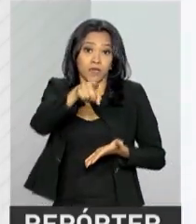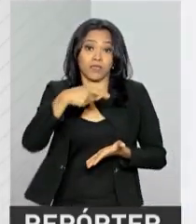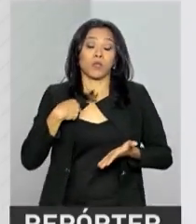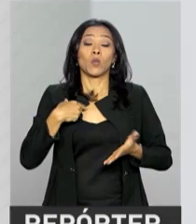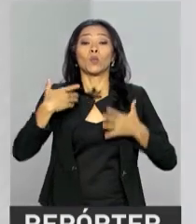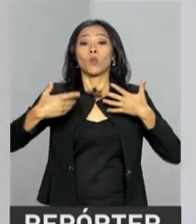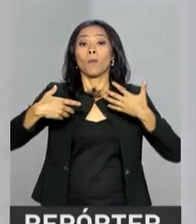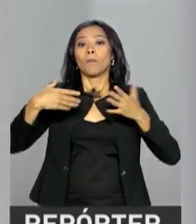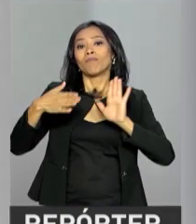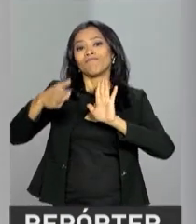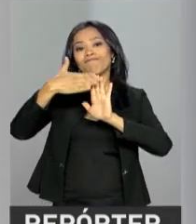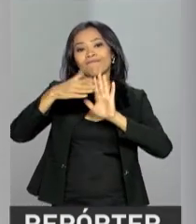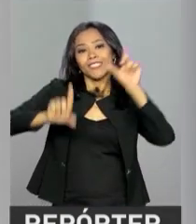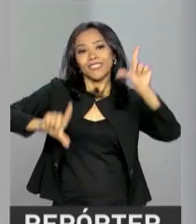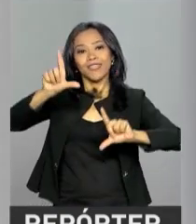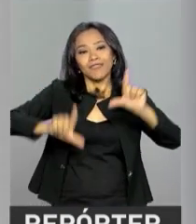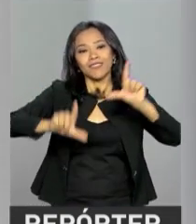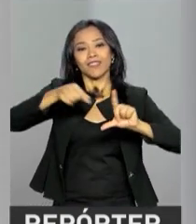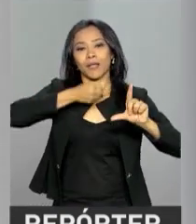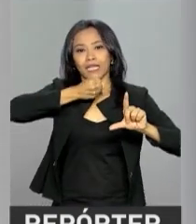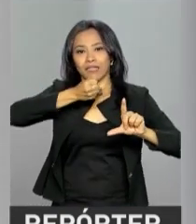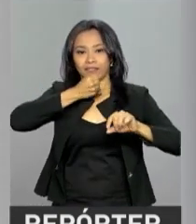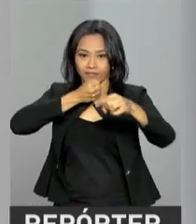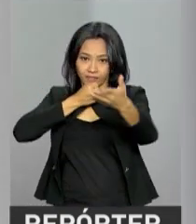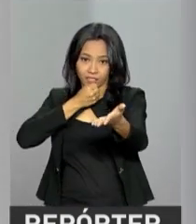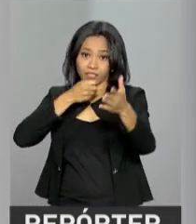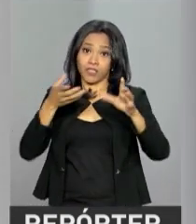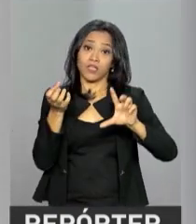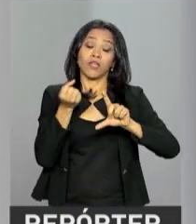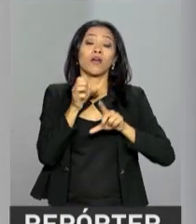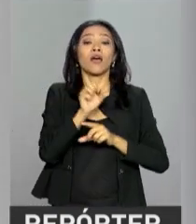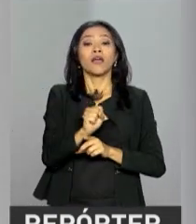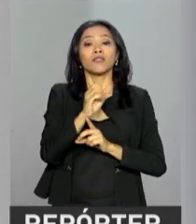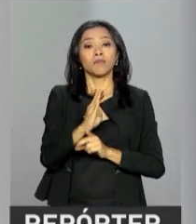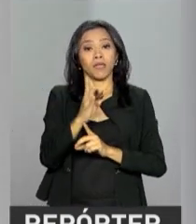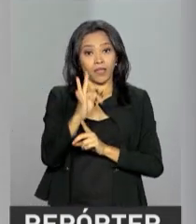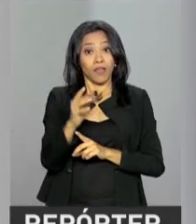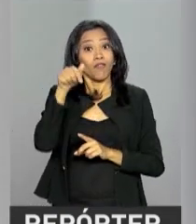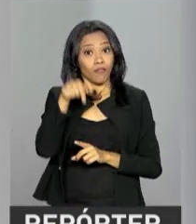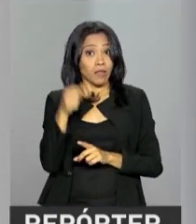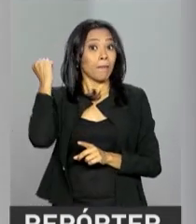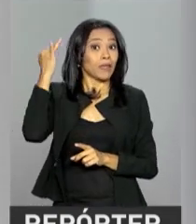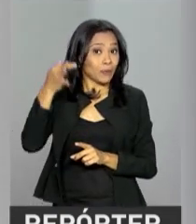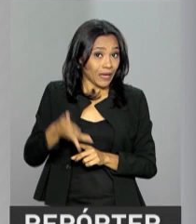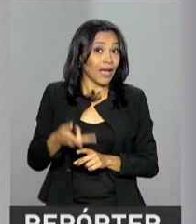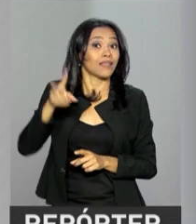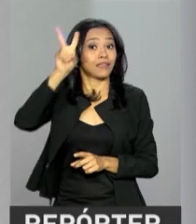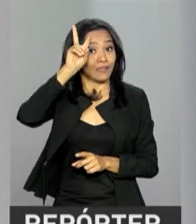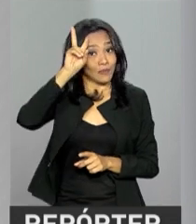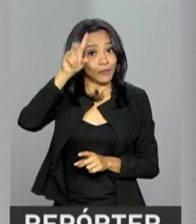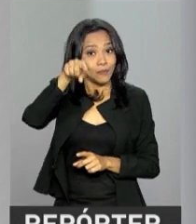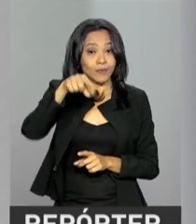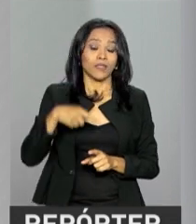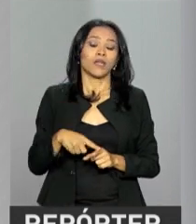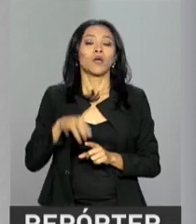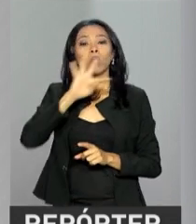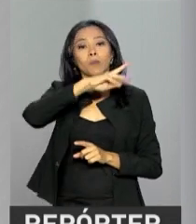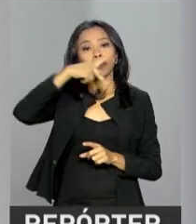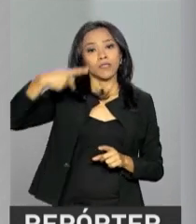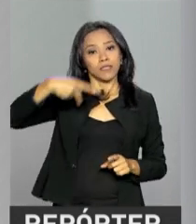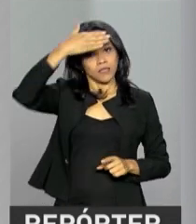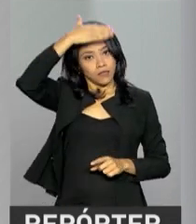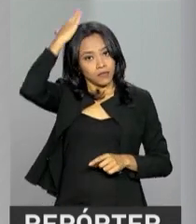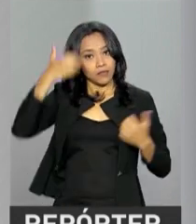políticas do sbt a entrevista foi exibida na madrugada desta segunda-feira o michel temer já teme